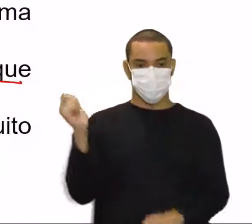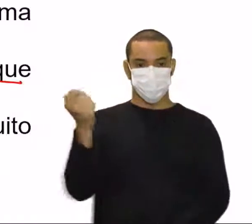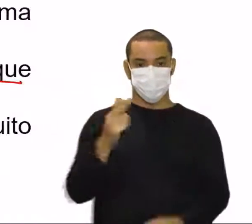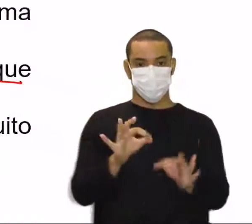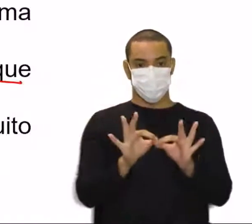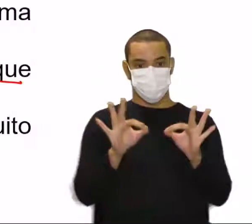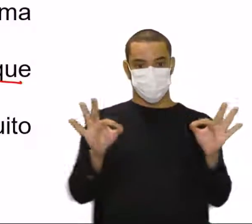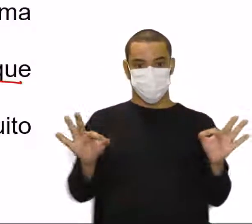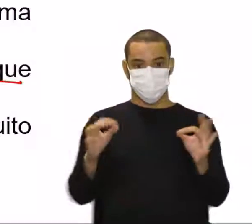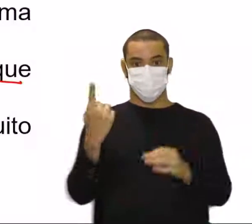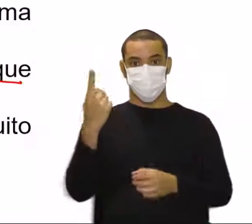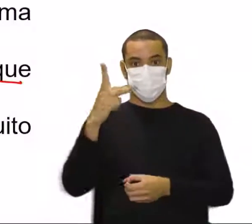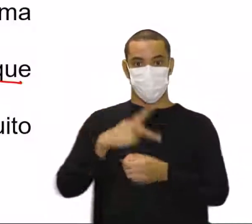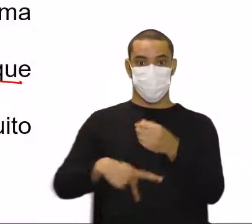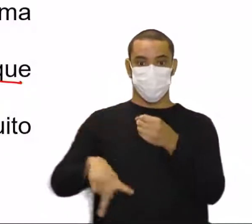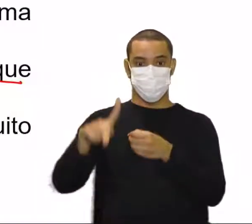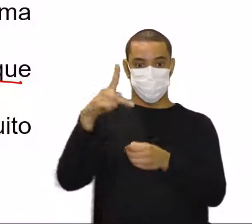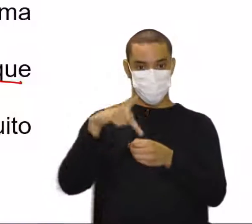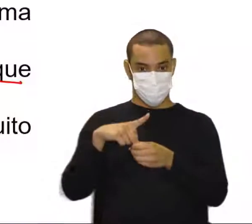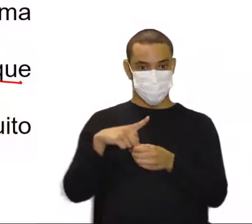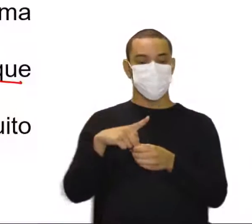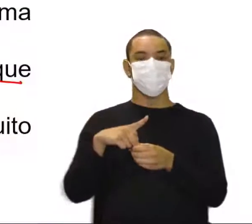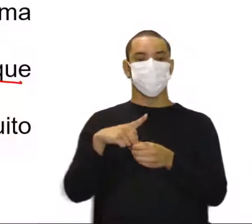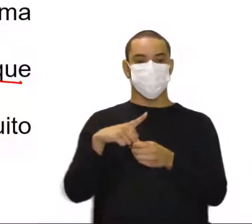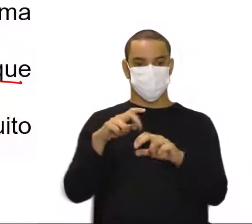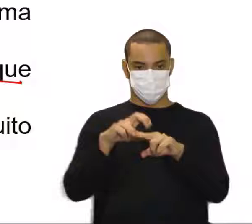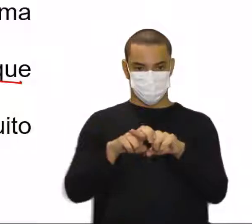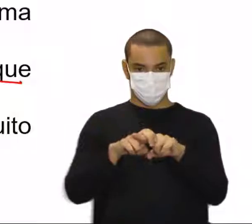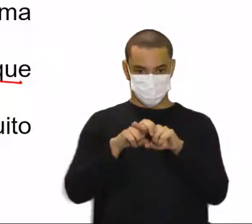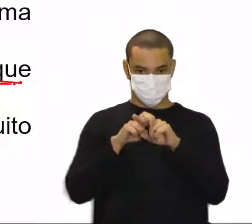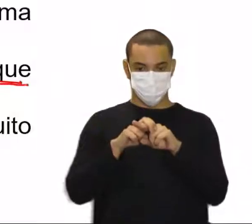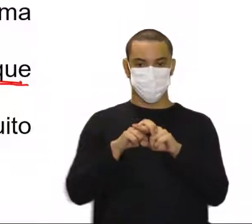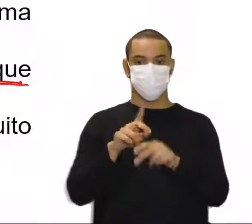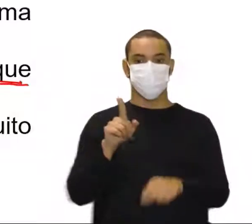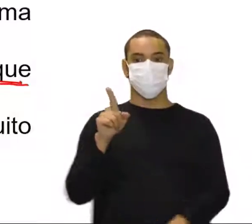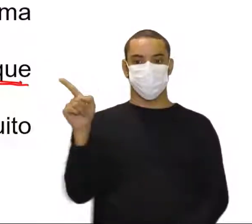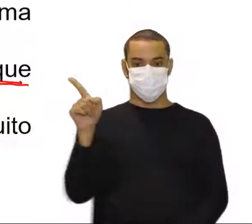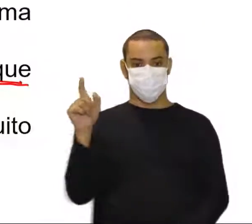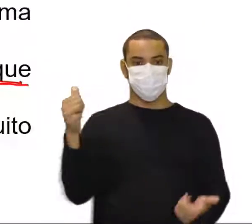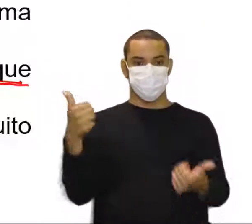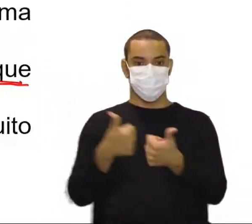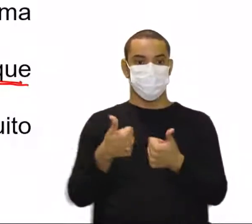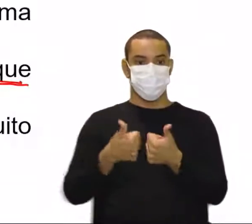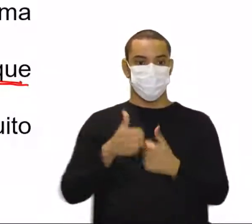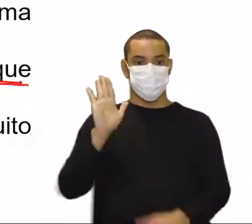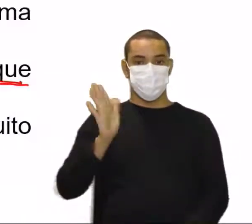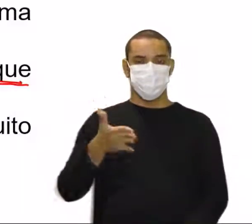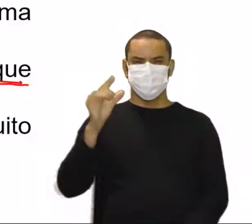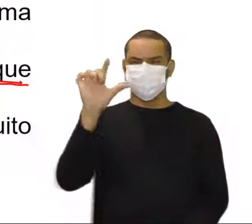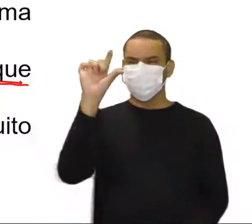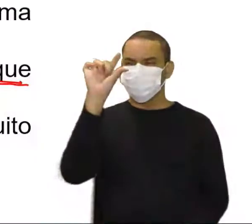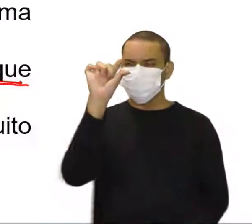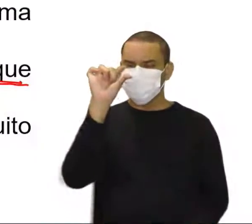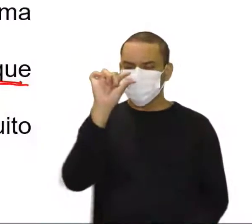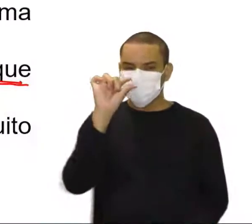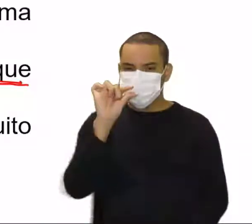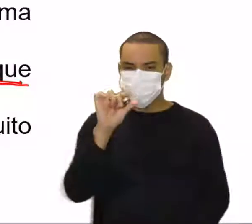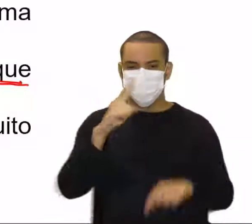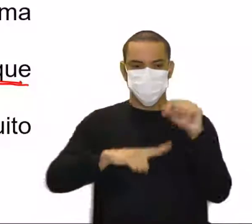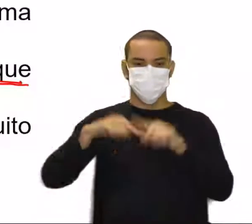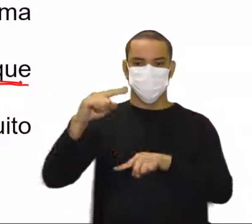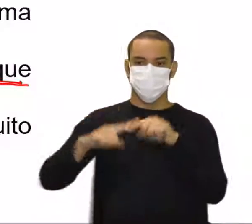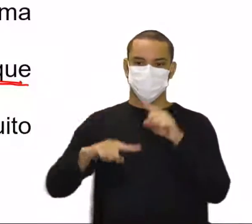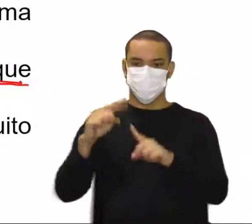que a largura de um próton. Então, quando o sinal chega aqui, ele já chega muito menor, né, pessoal? E os instrumentos